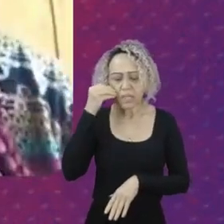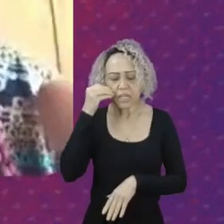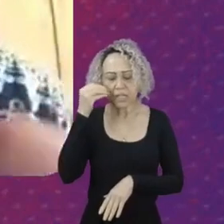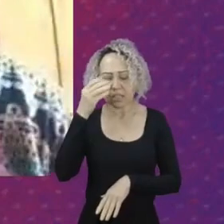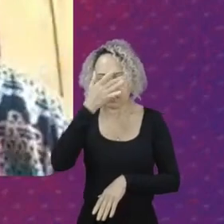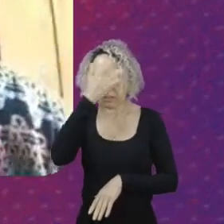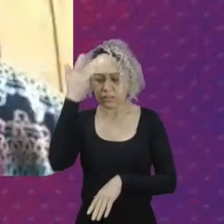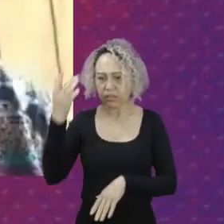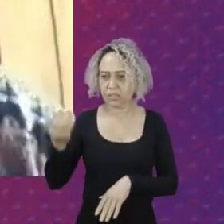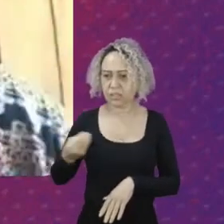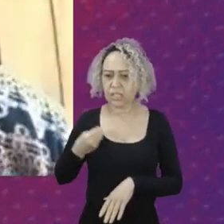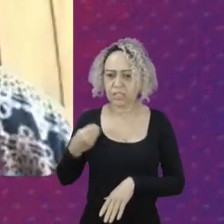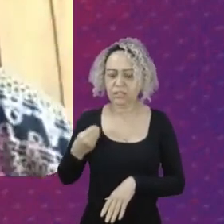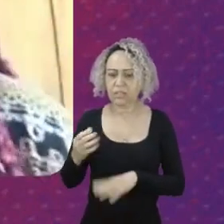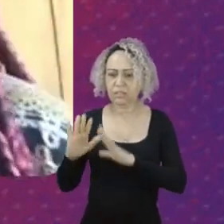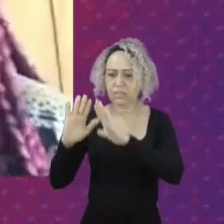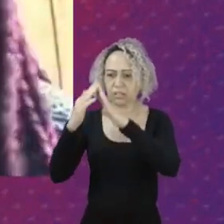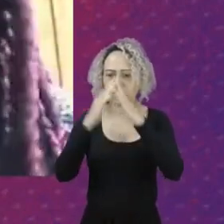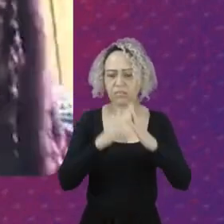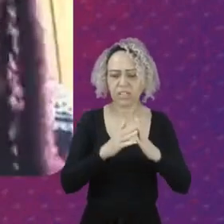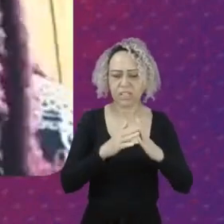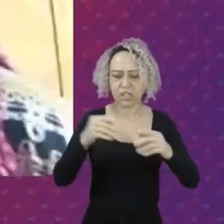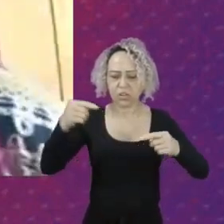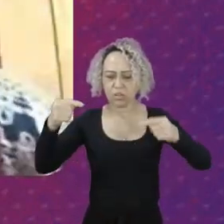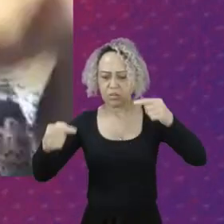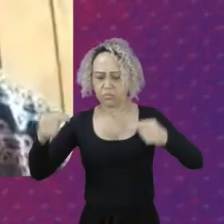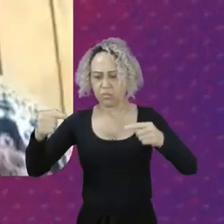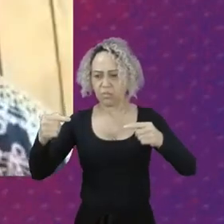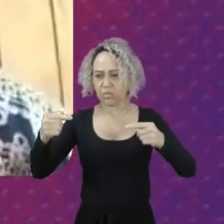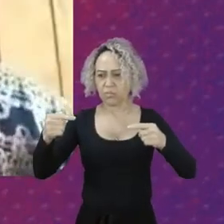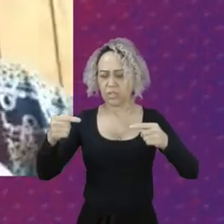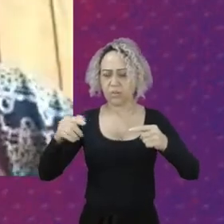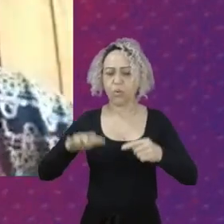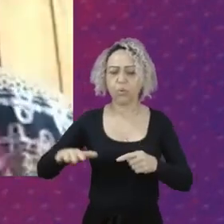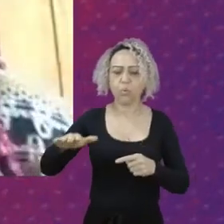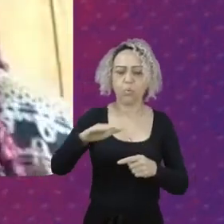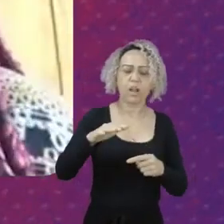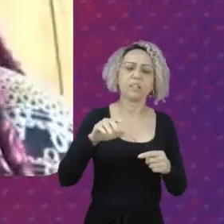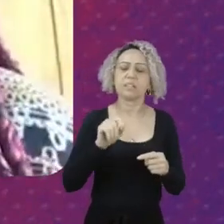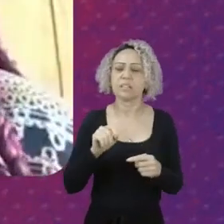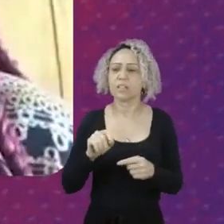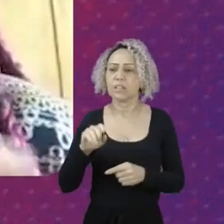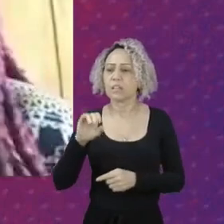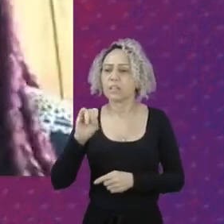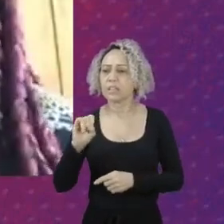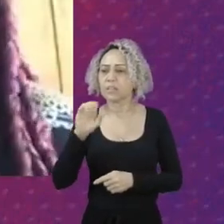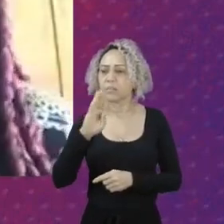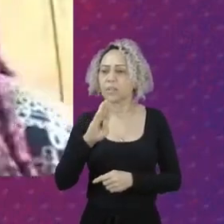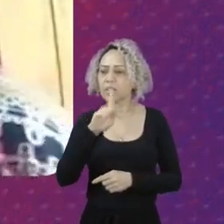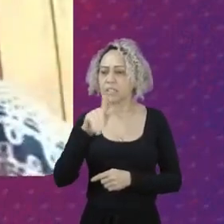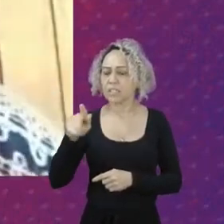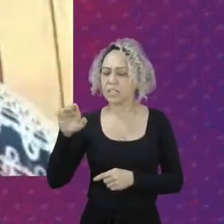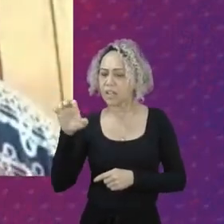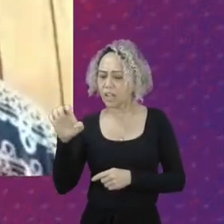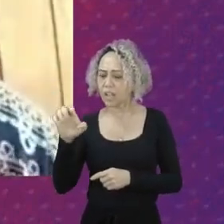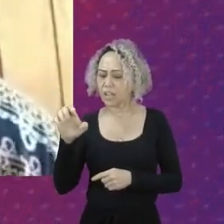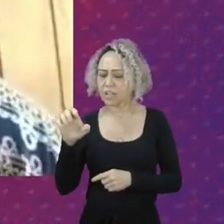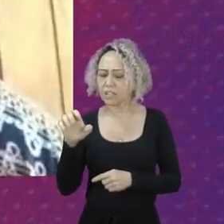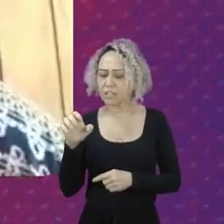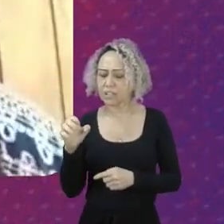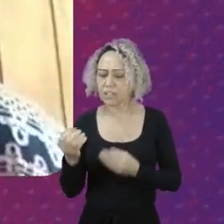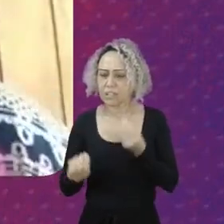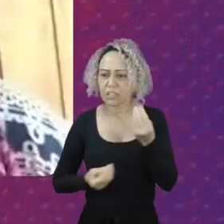que ocupam espaços de discussão, como o IBGE, para discutir, né, a conceituação de favela, deixando de ser